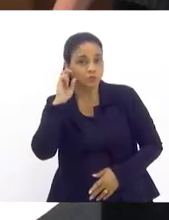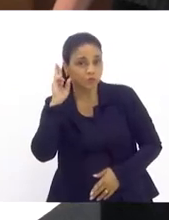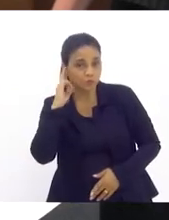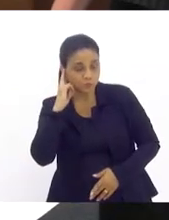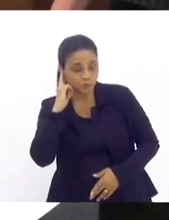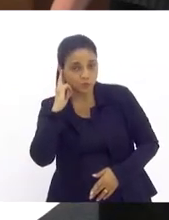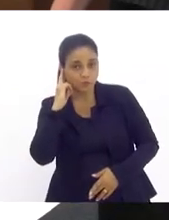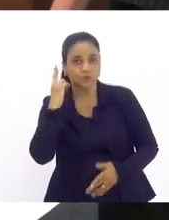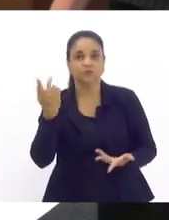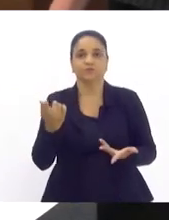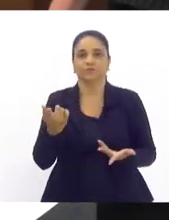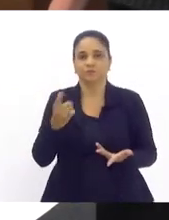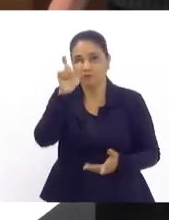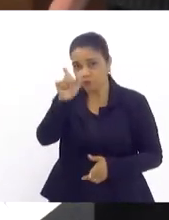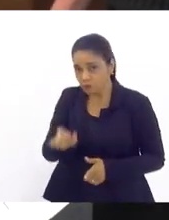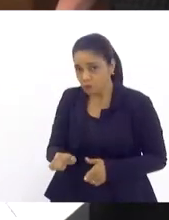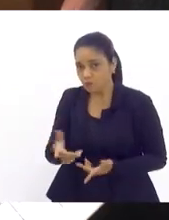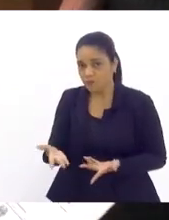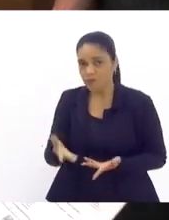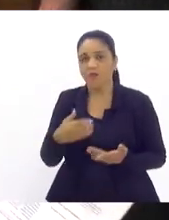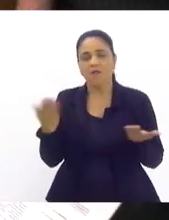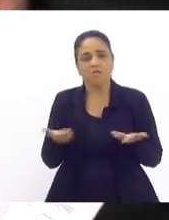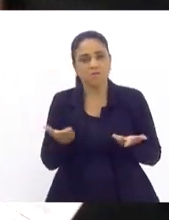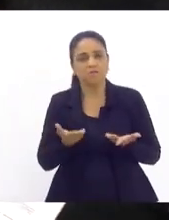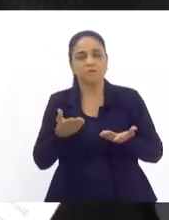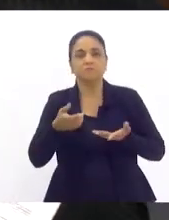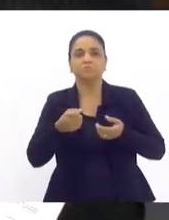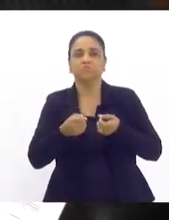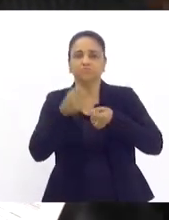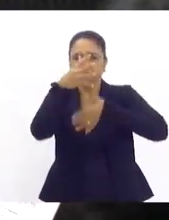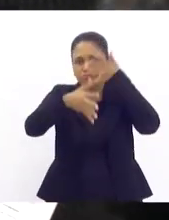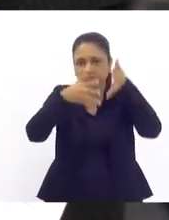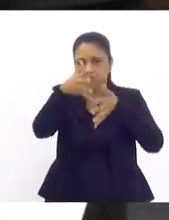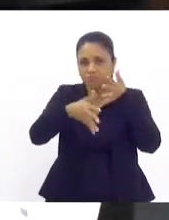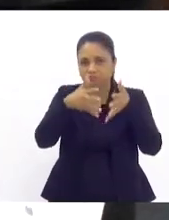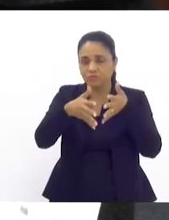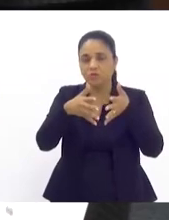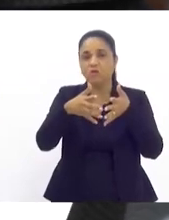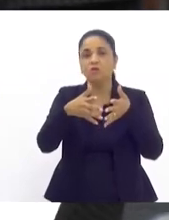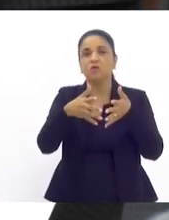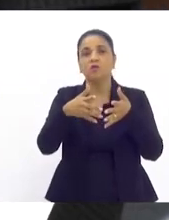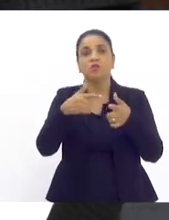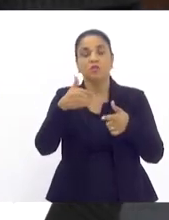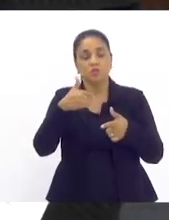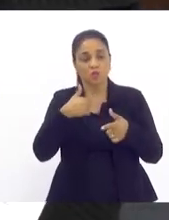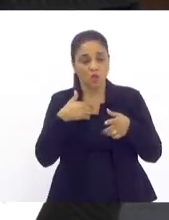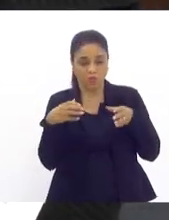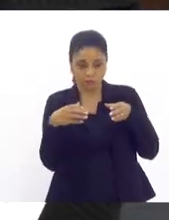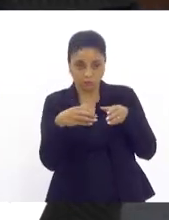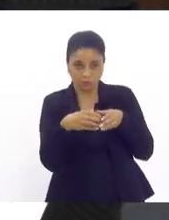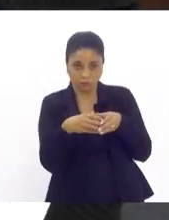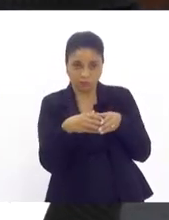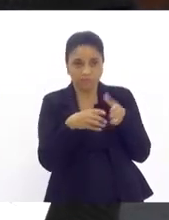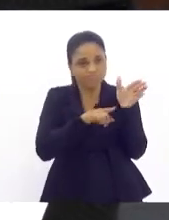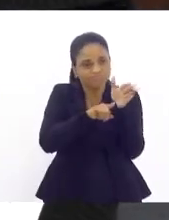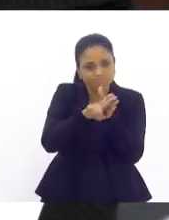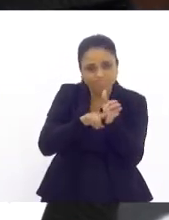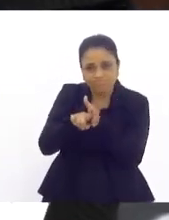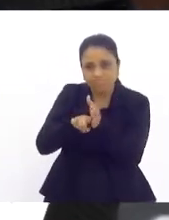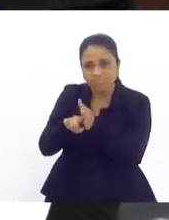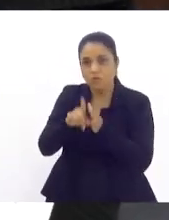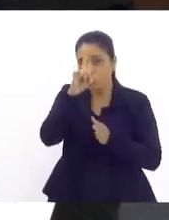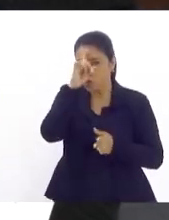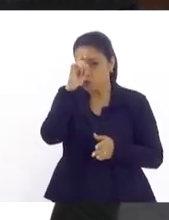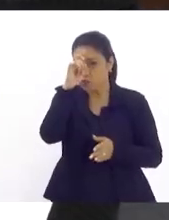inclusive, quero aqui dizer, senhora presidenta, que nós fizemos uma CPI do Hospital da Mulher de Cabo Frio